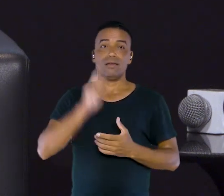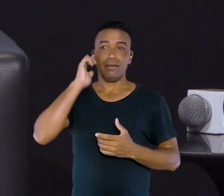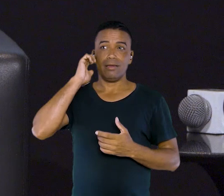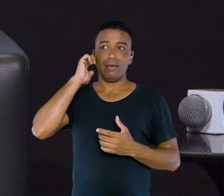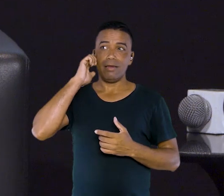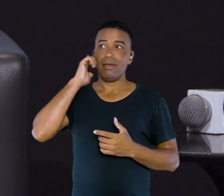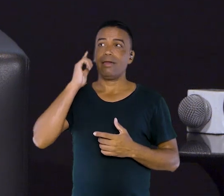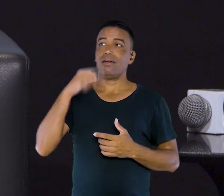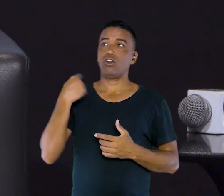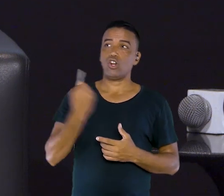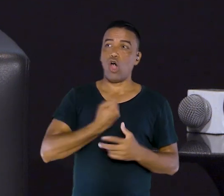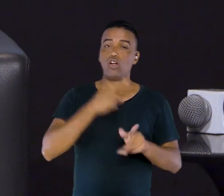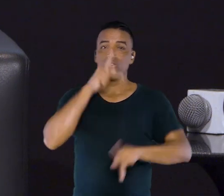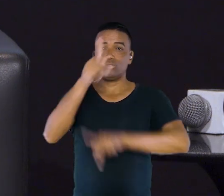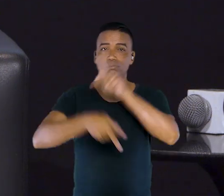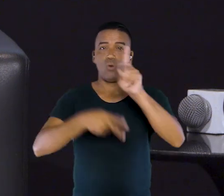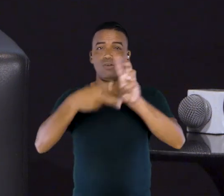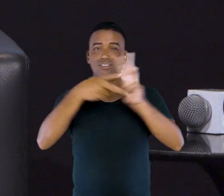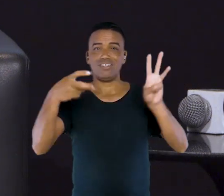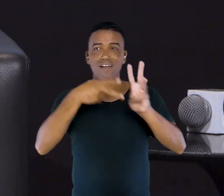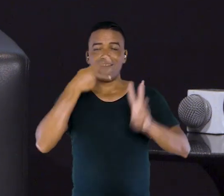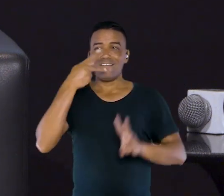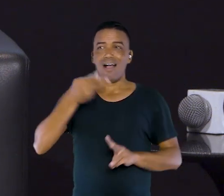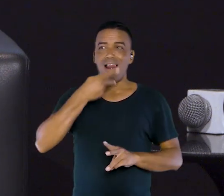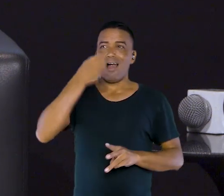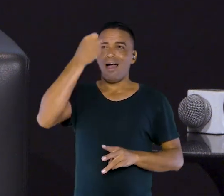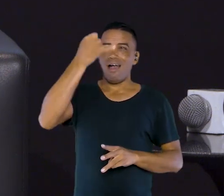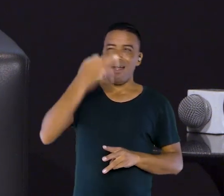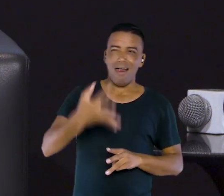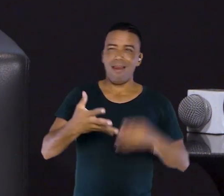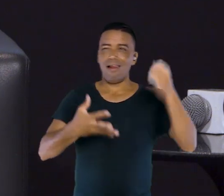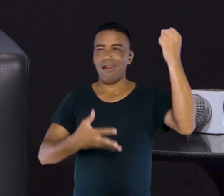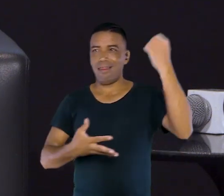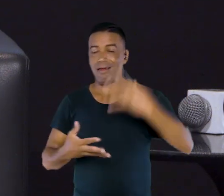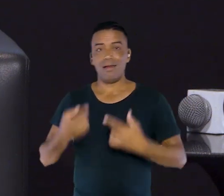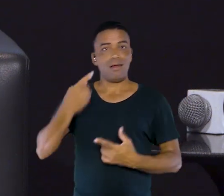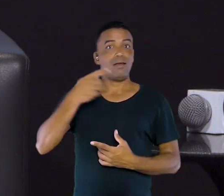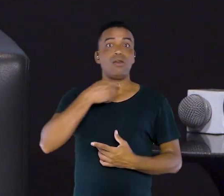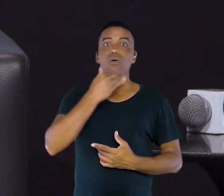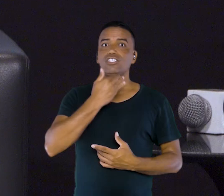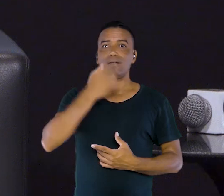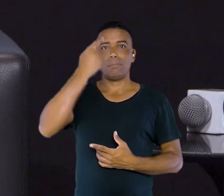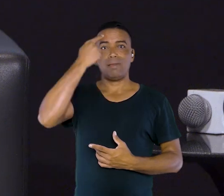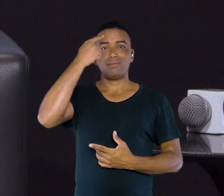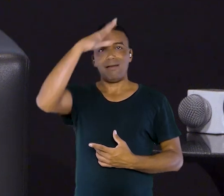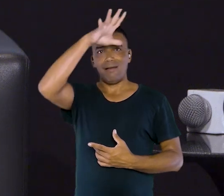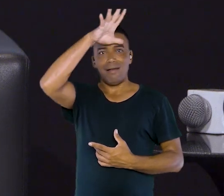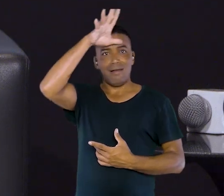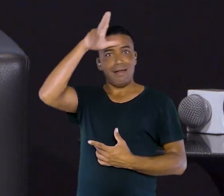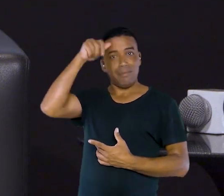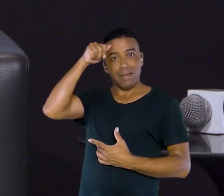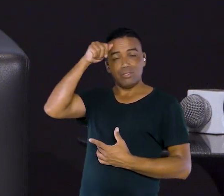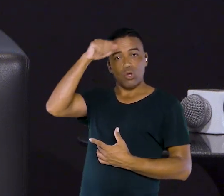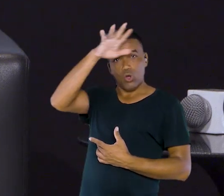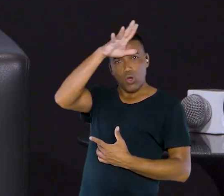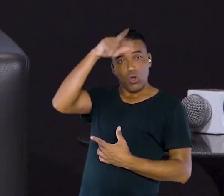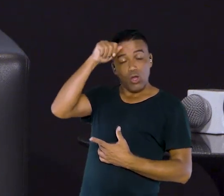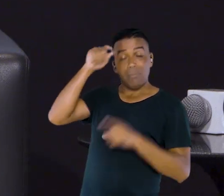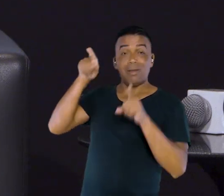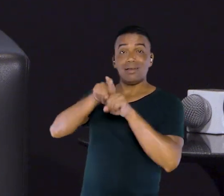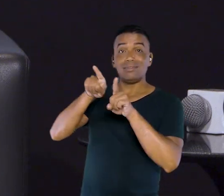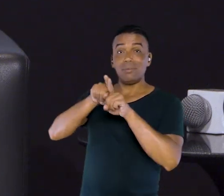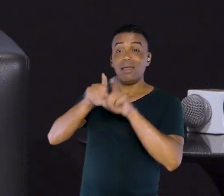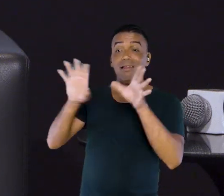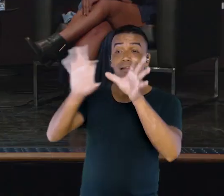nossos parentes têm falado muito, né, de que não adianta pensar na Amazônia sem pensar que ela